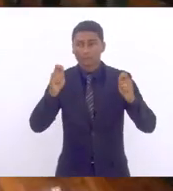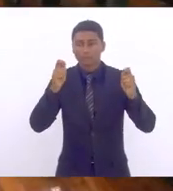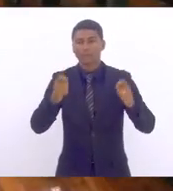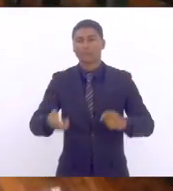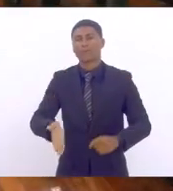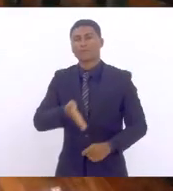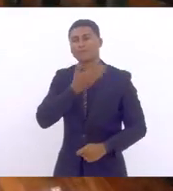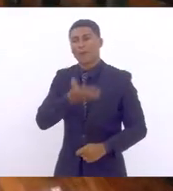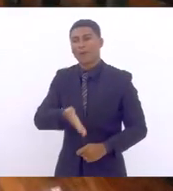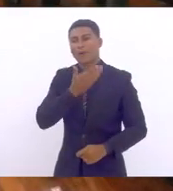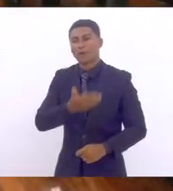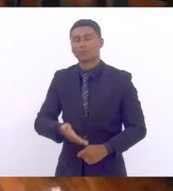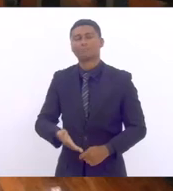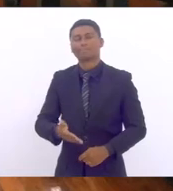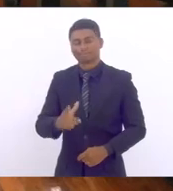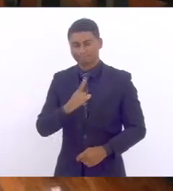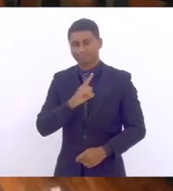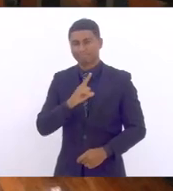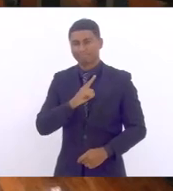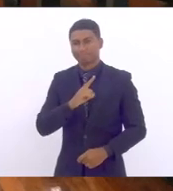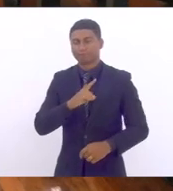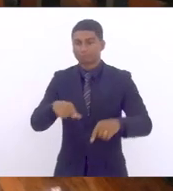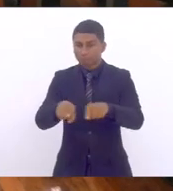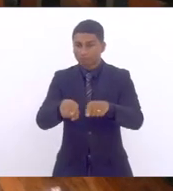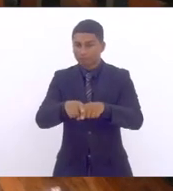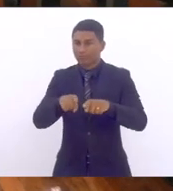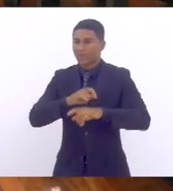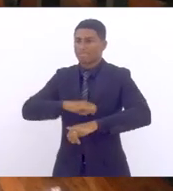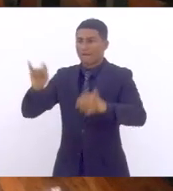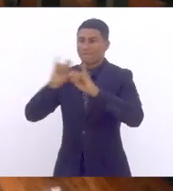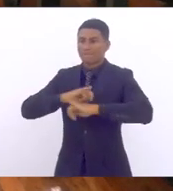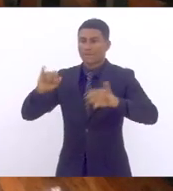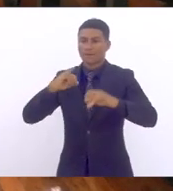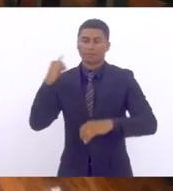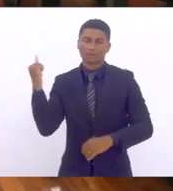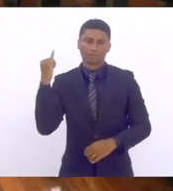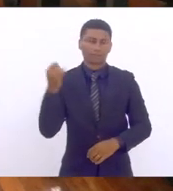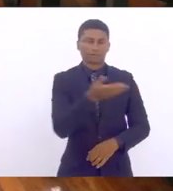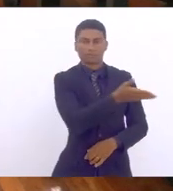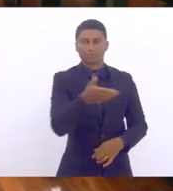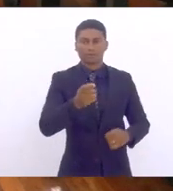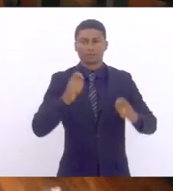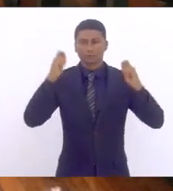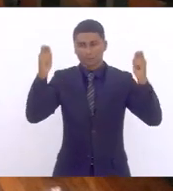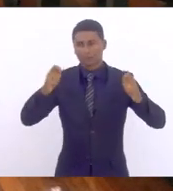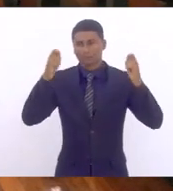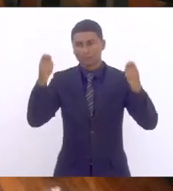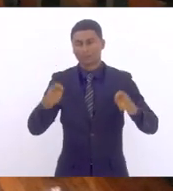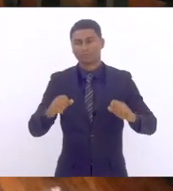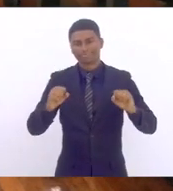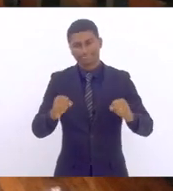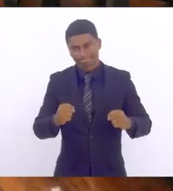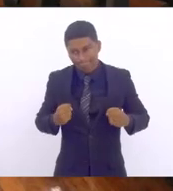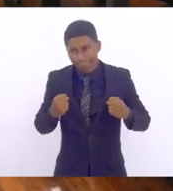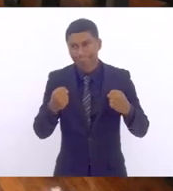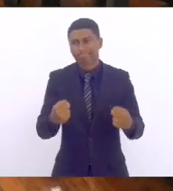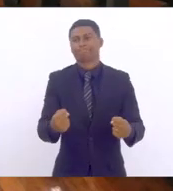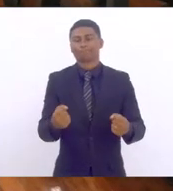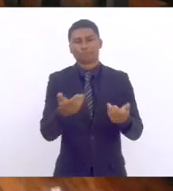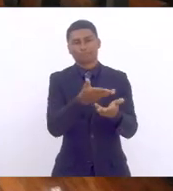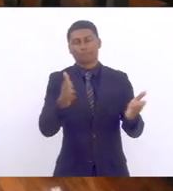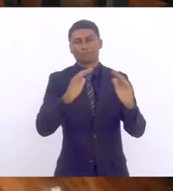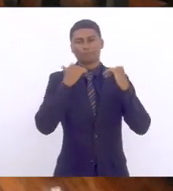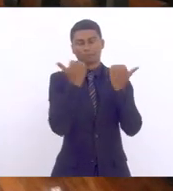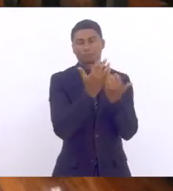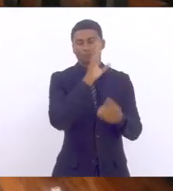e vez para todo o debate e campanhas importantes que as torcidas organizadas componham dentro dos estádios,